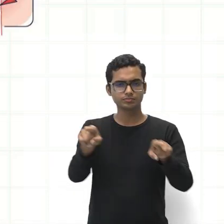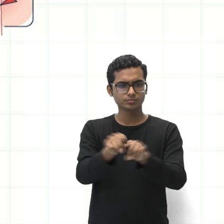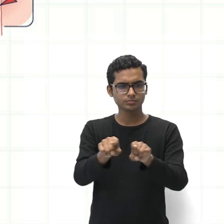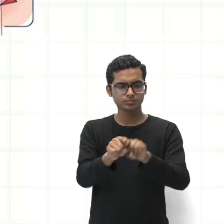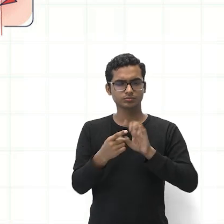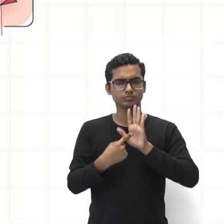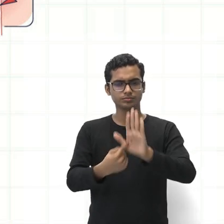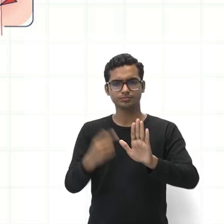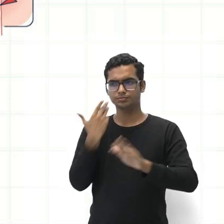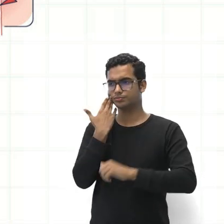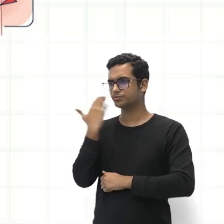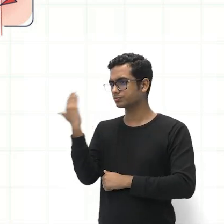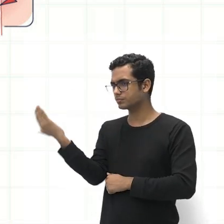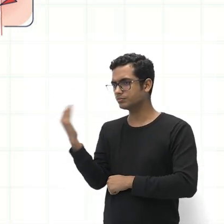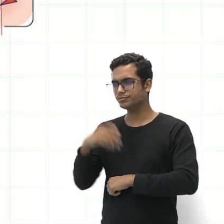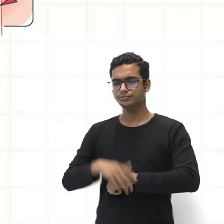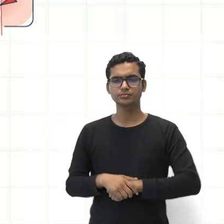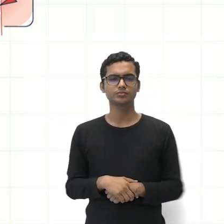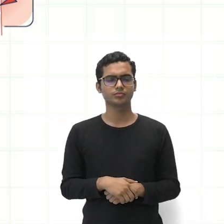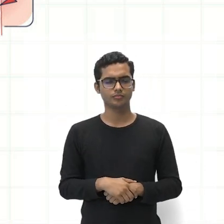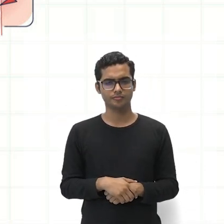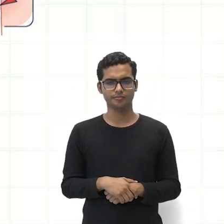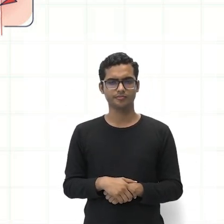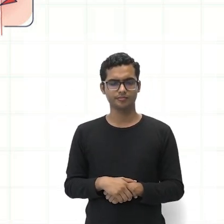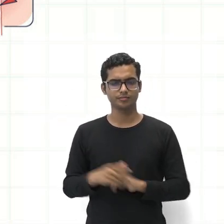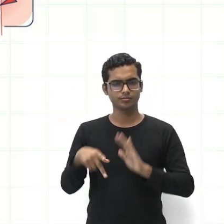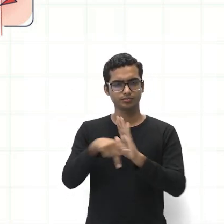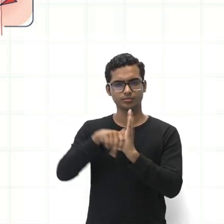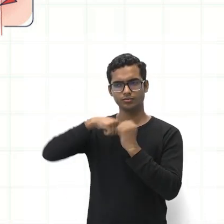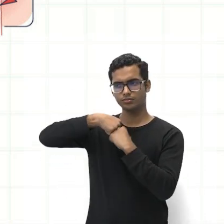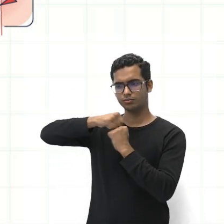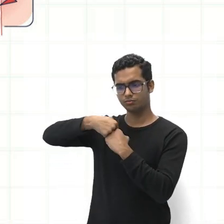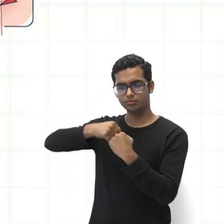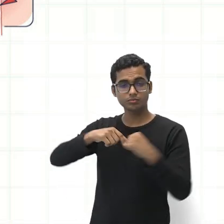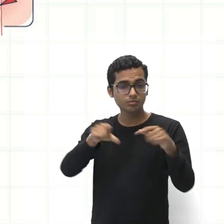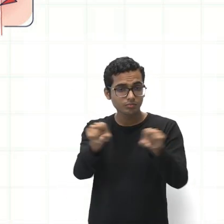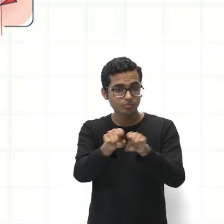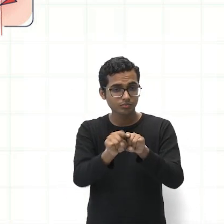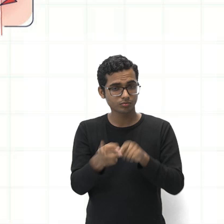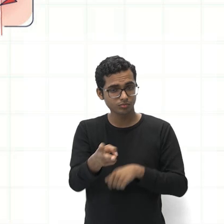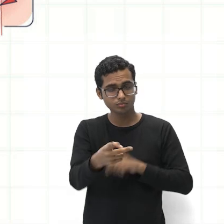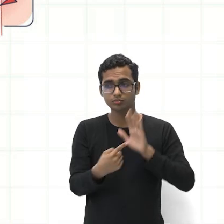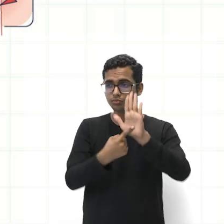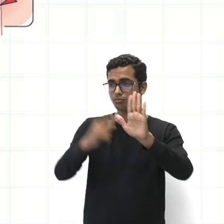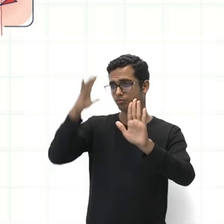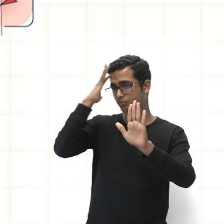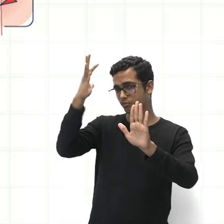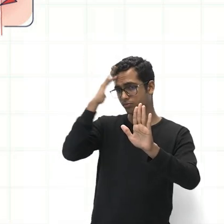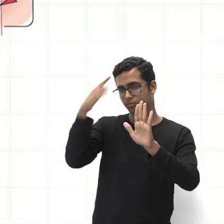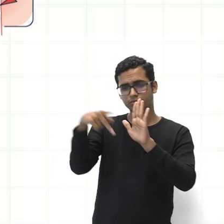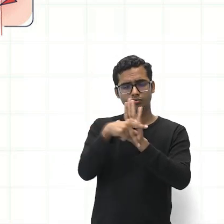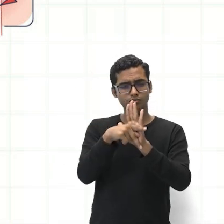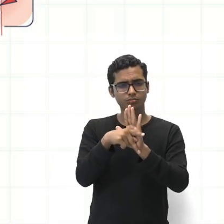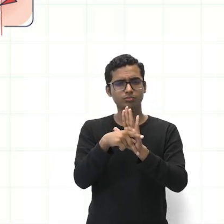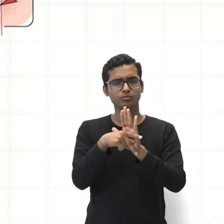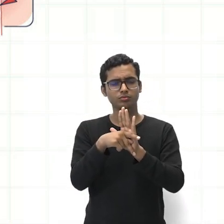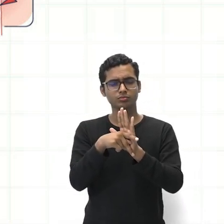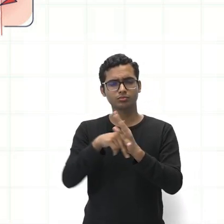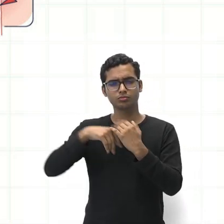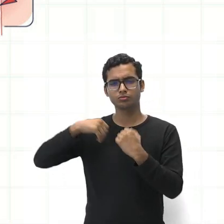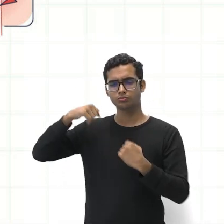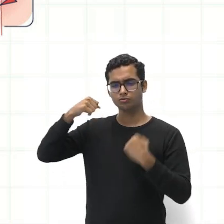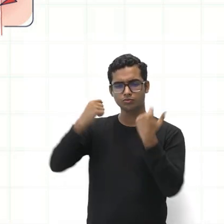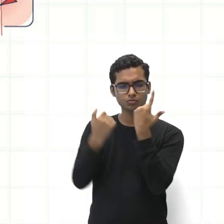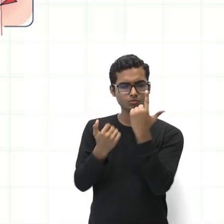a posição das nossas articulações, mas sempre que você imaginar que um osso encontra